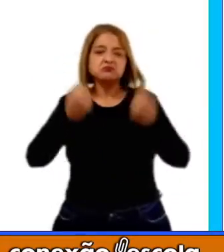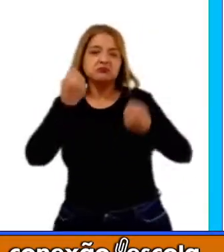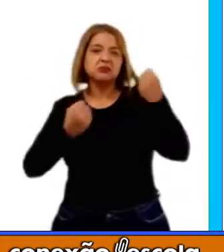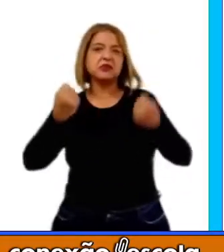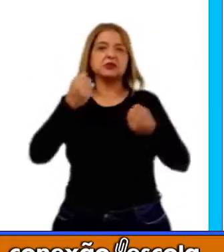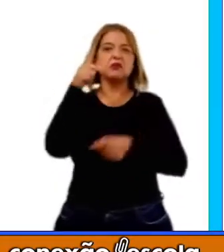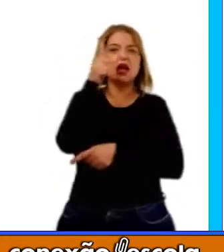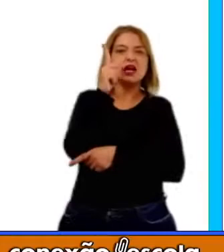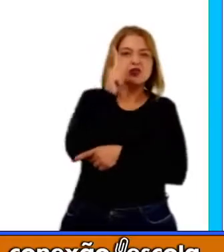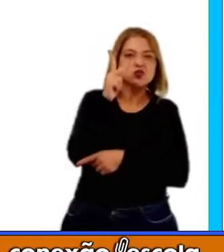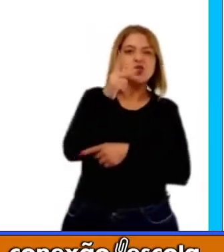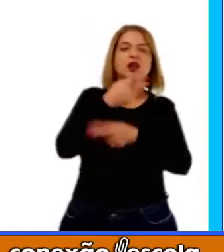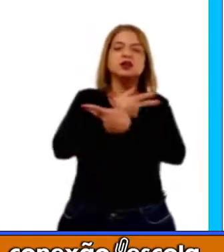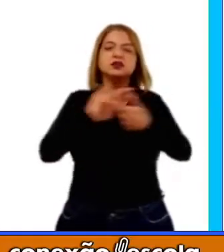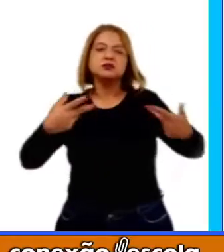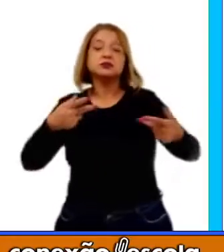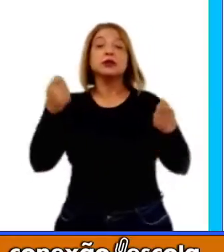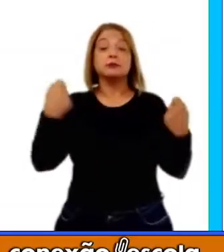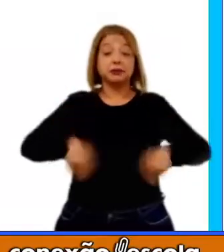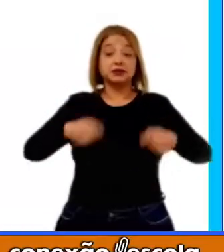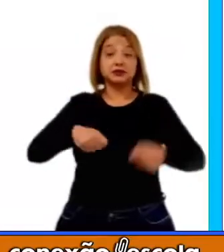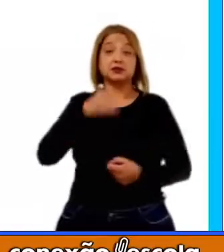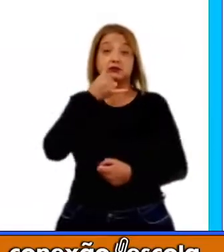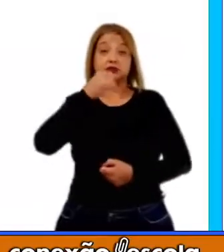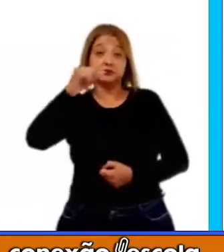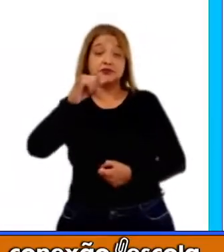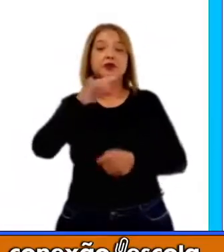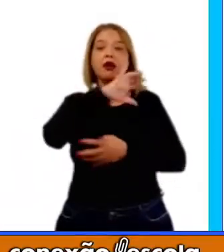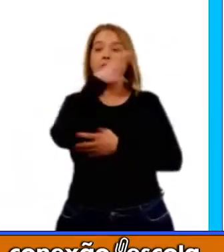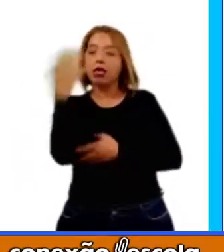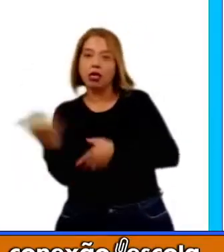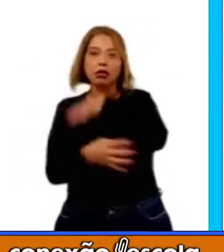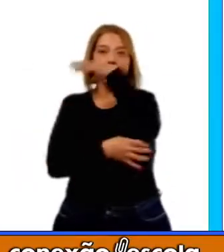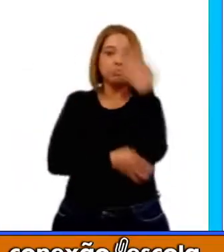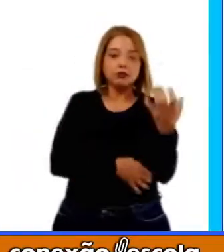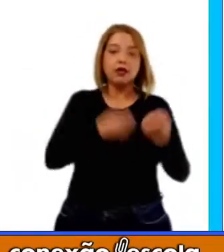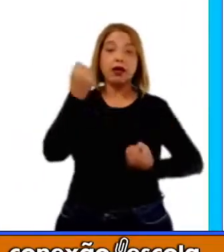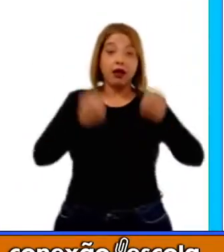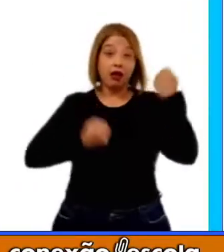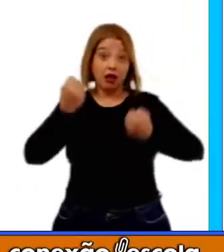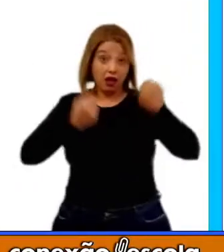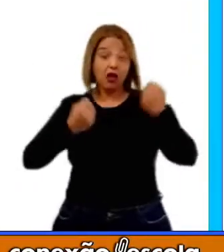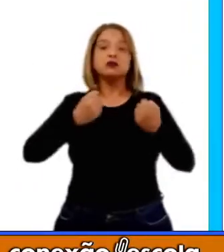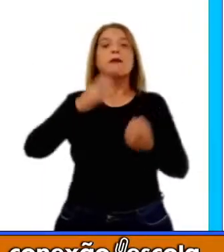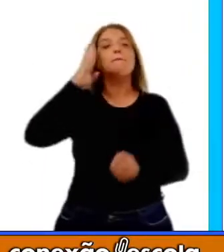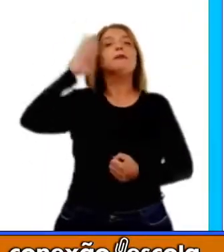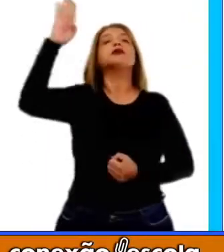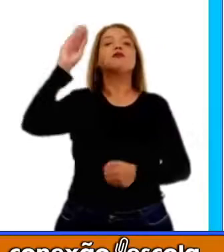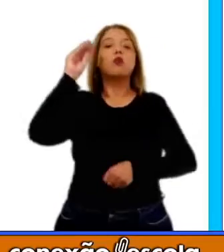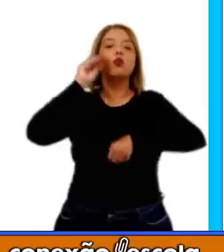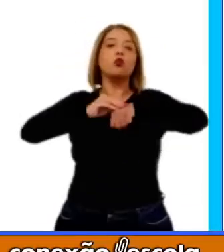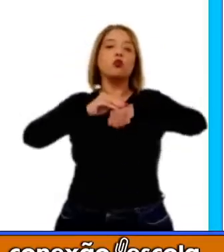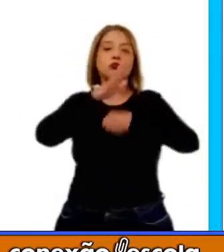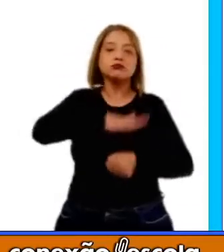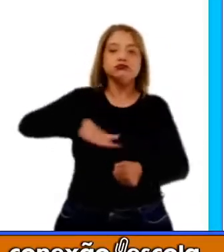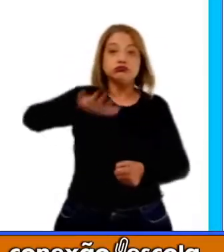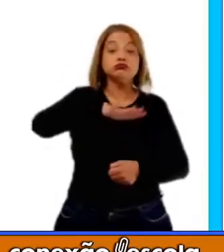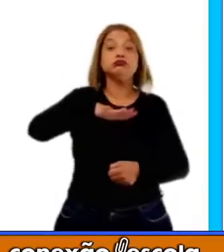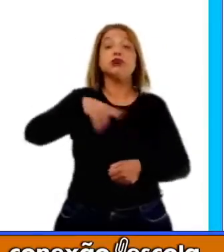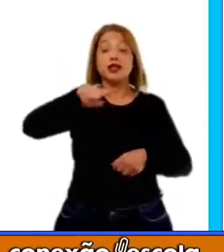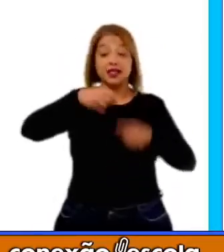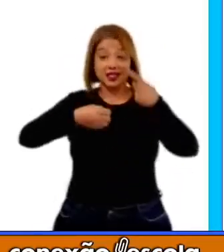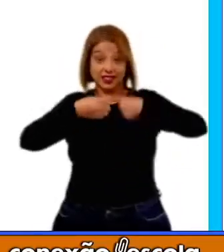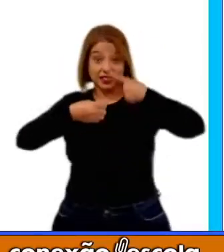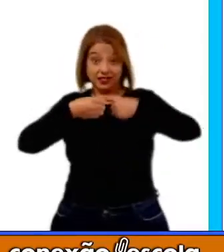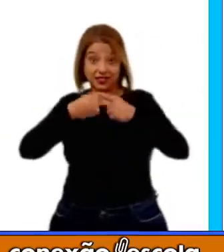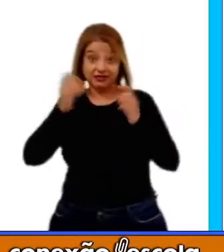para gerar energia, o desmatamento e o transporte, que são entre os principais culpados. E nas cidades, os carros, as